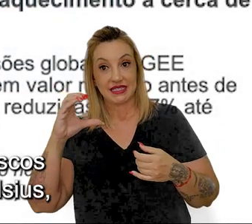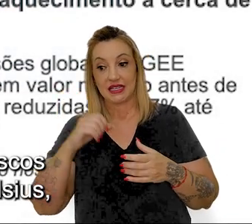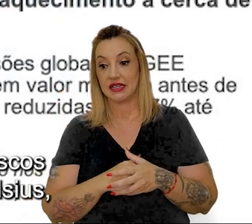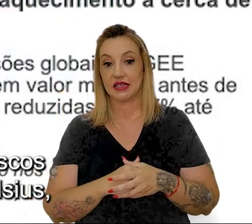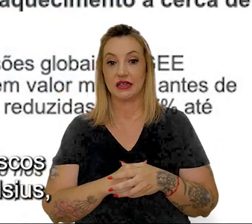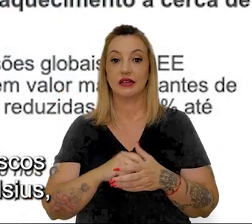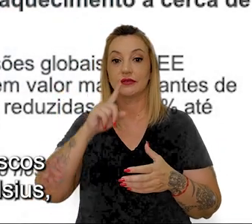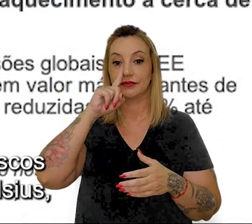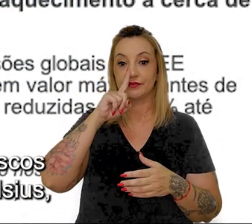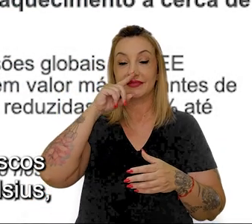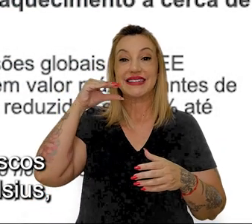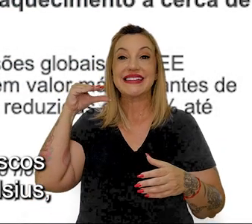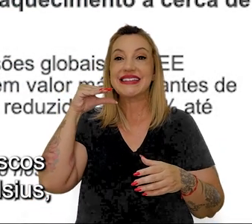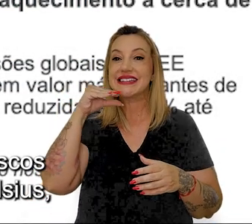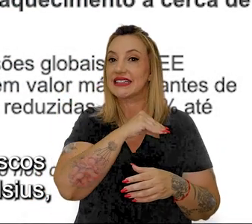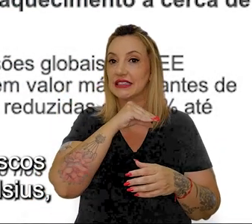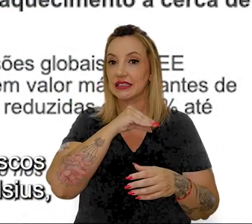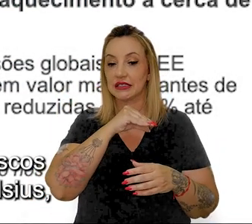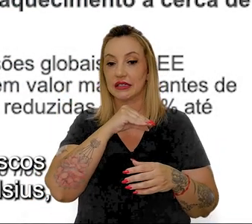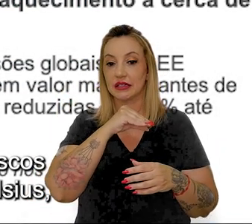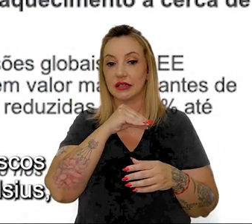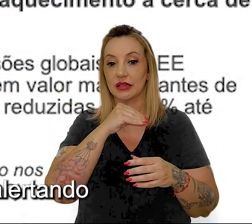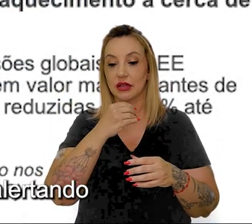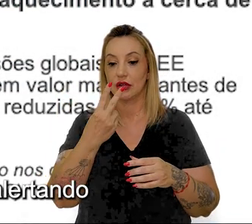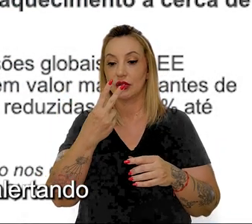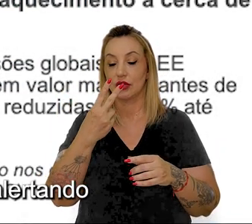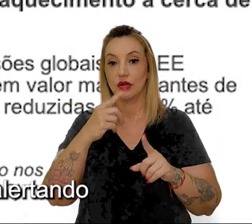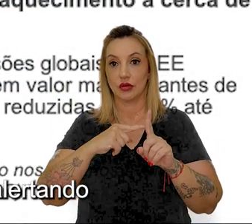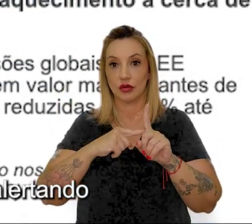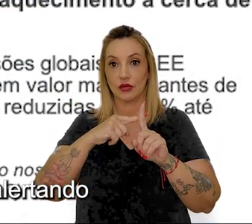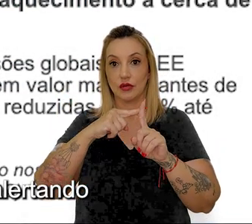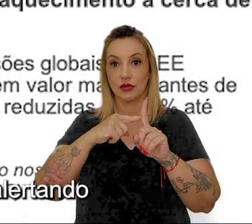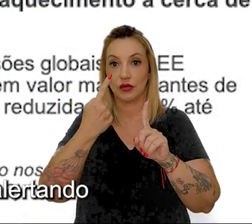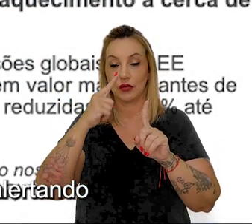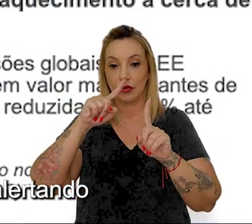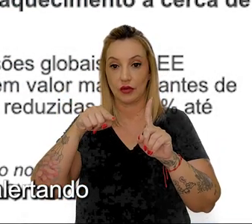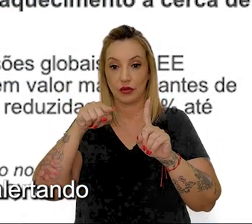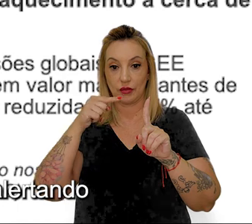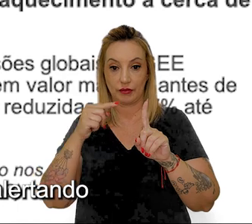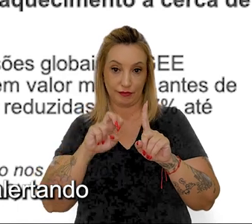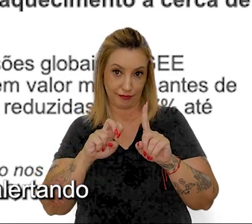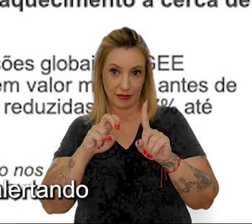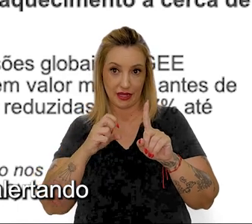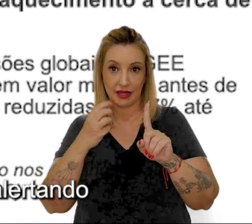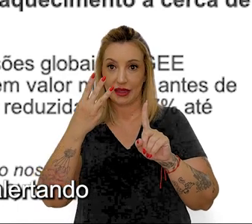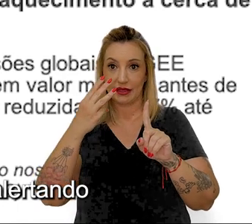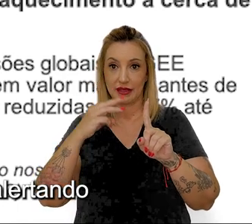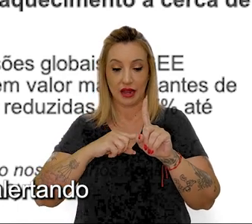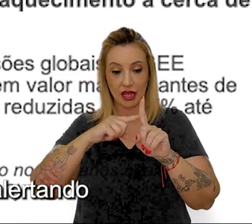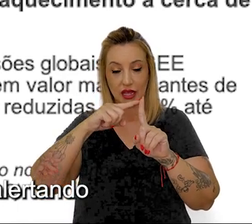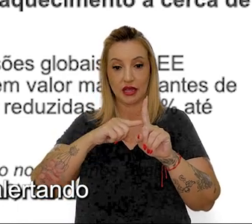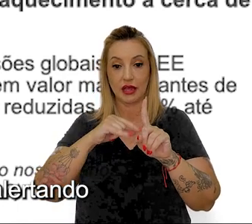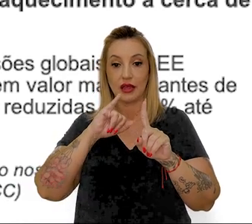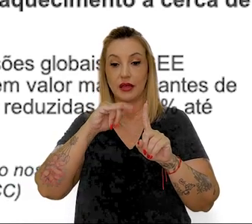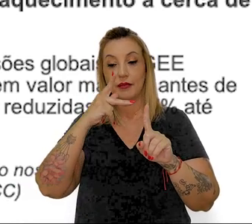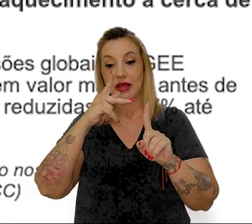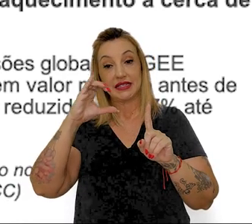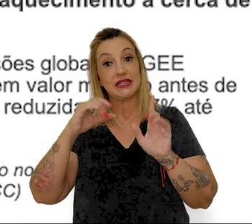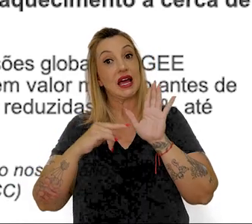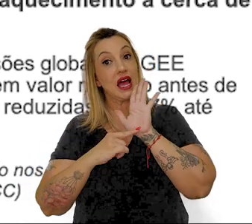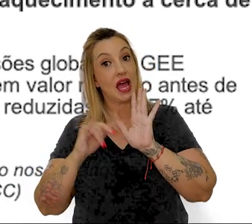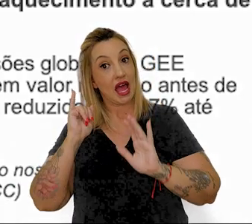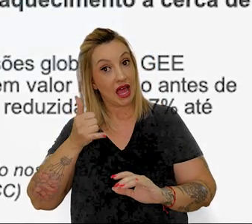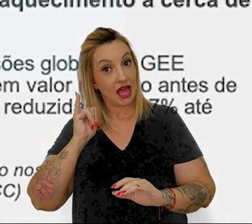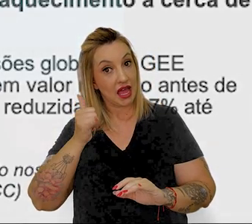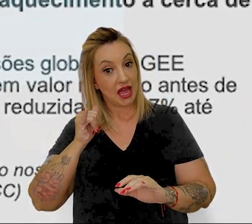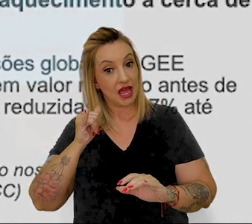Riscos de um aquecimento de 2 GC 1 G5 3 gus e assim por gente que o ipcc já vinha alertando tanto